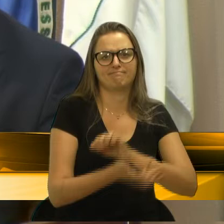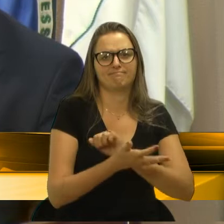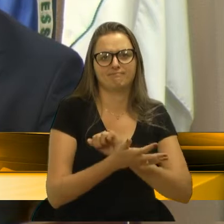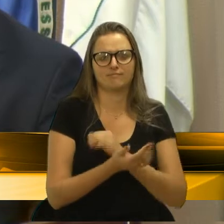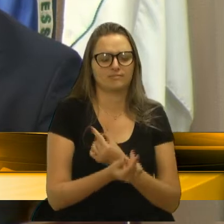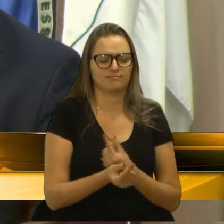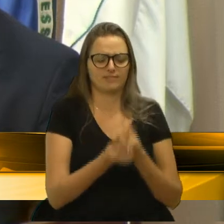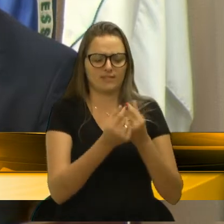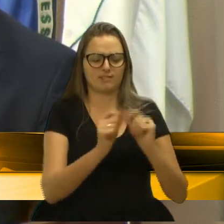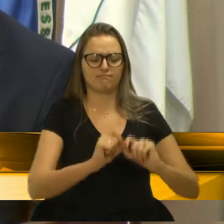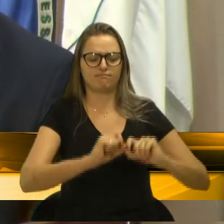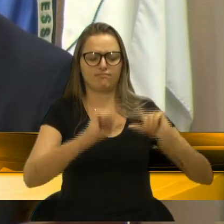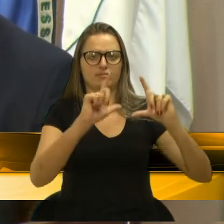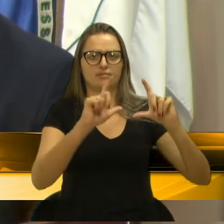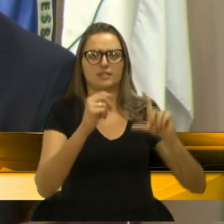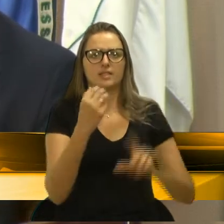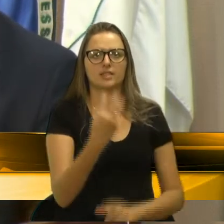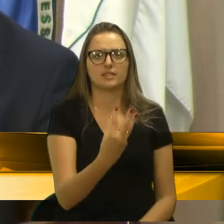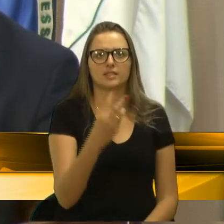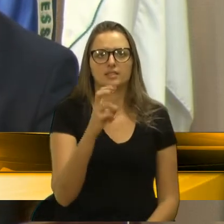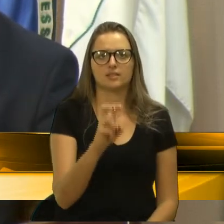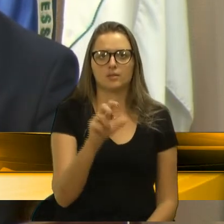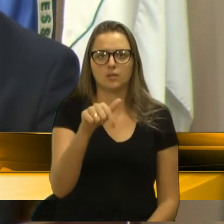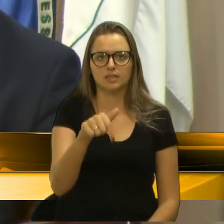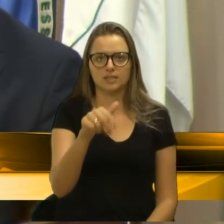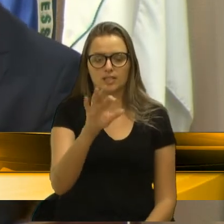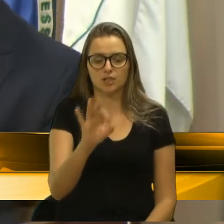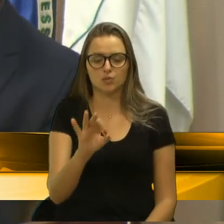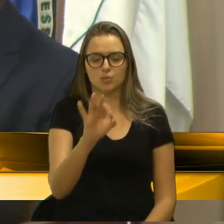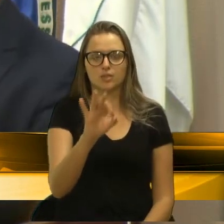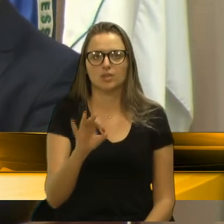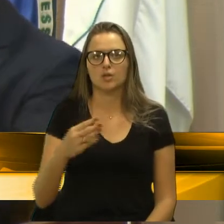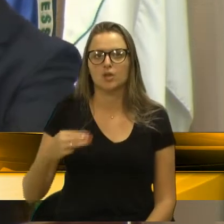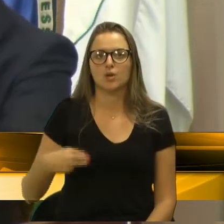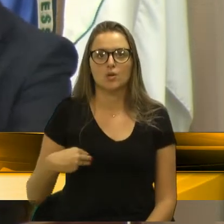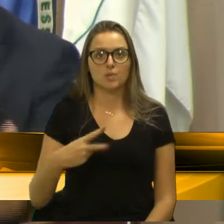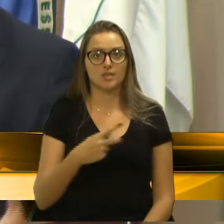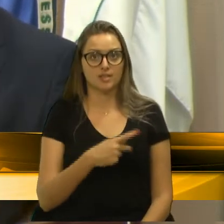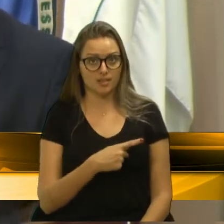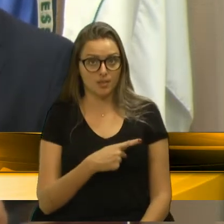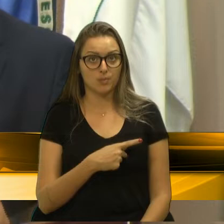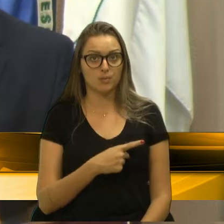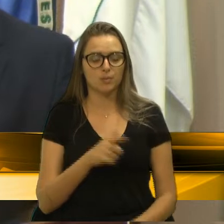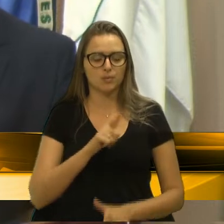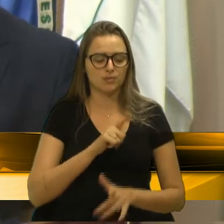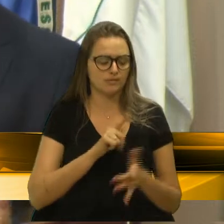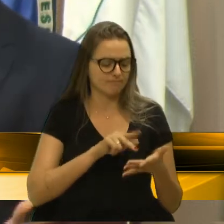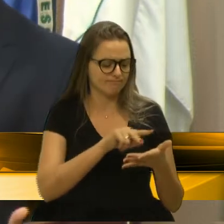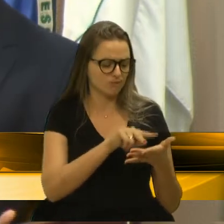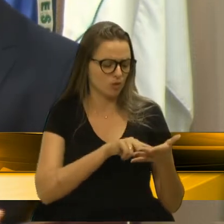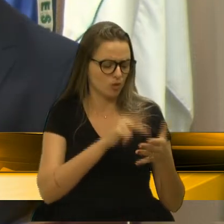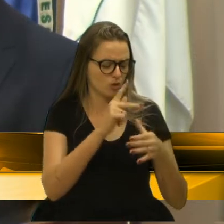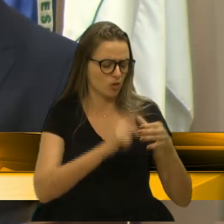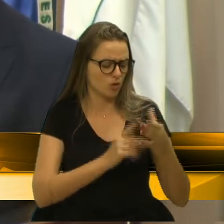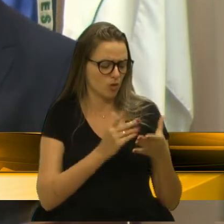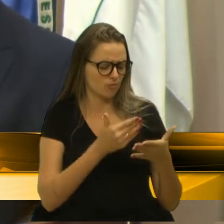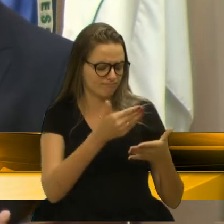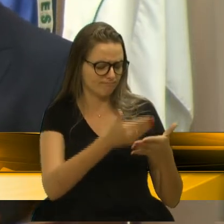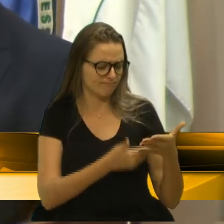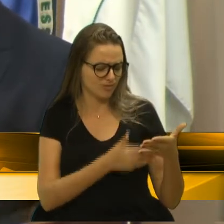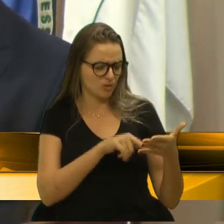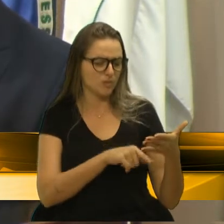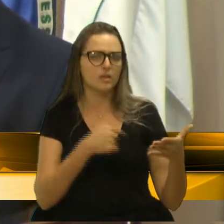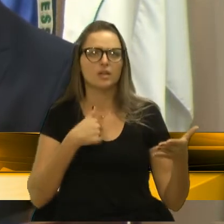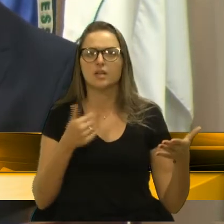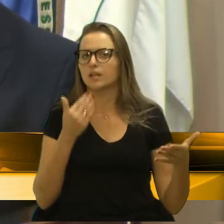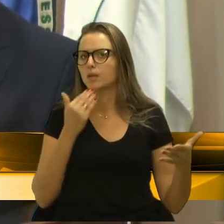superfaturamento na prática. 357%. O Ministério Público, até tendo acesso a esse processo, ficou estarrecido. Eu até